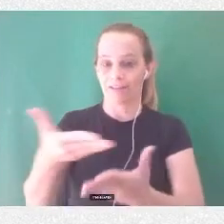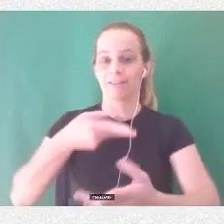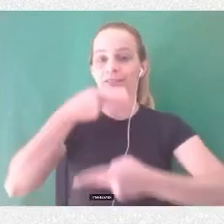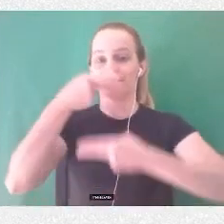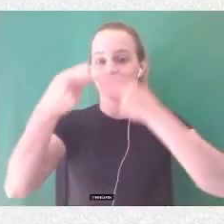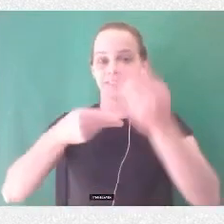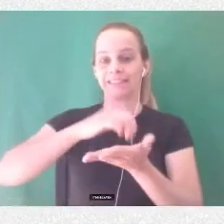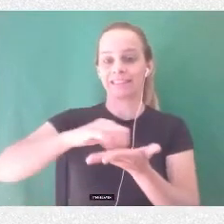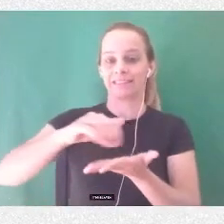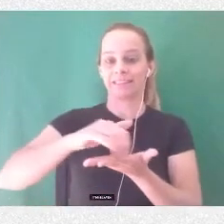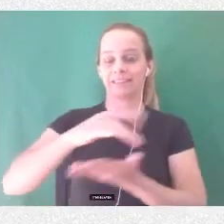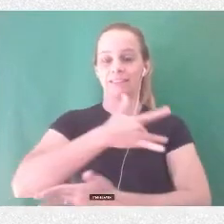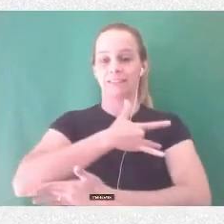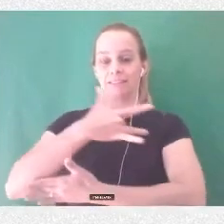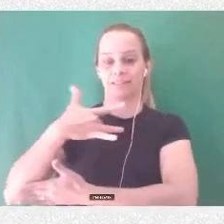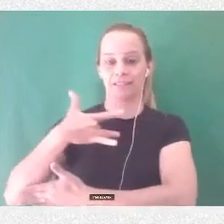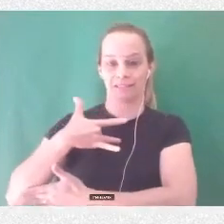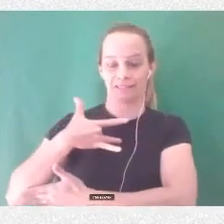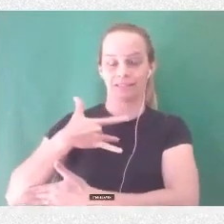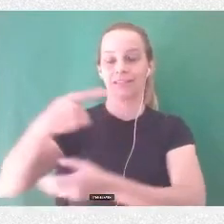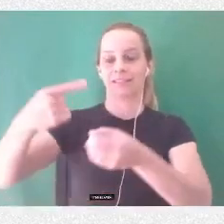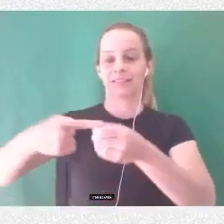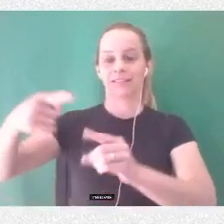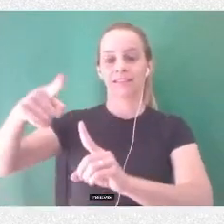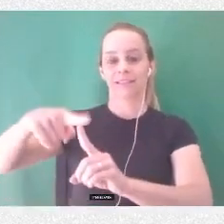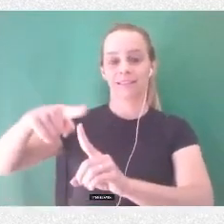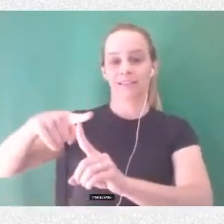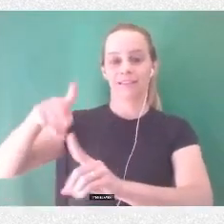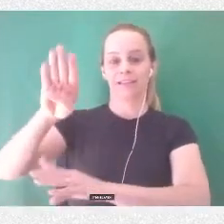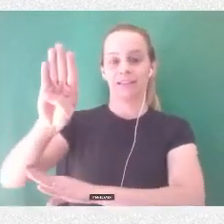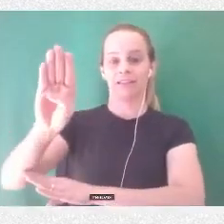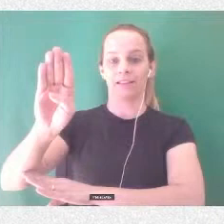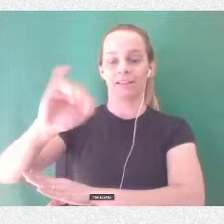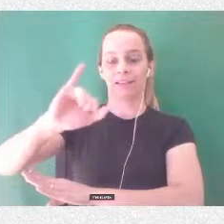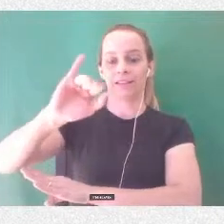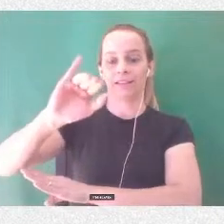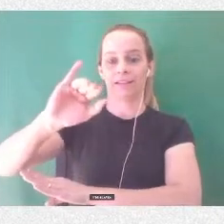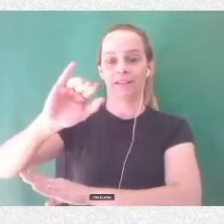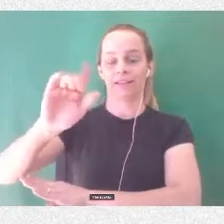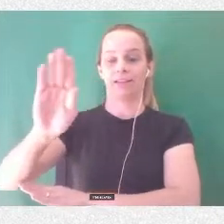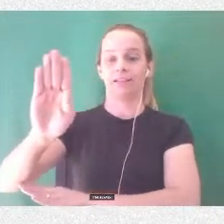secretária de Saúde de Toledo, a senhora Gabriela Kucharski.